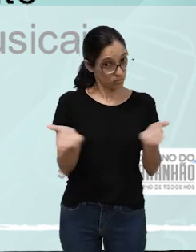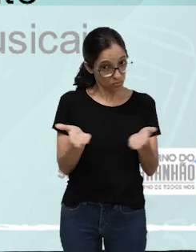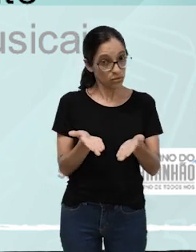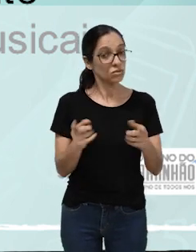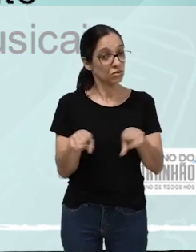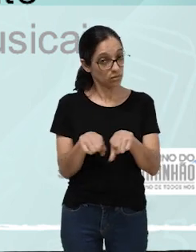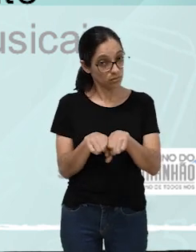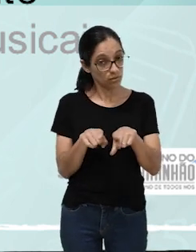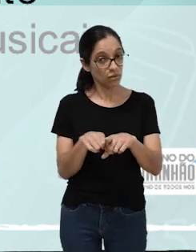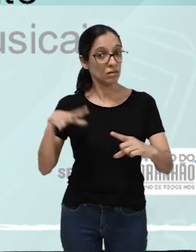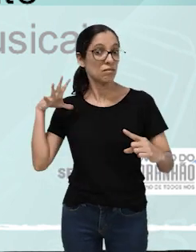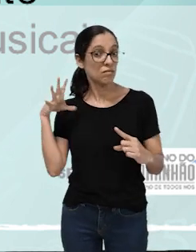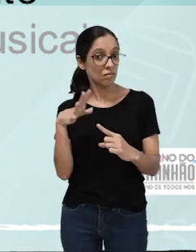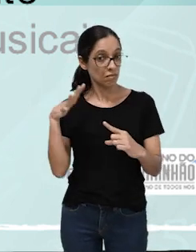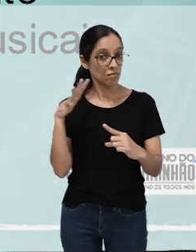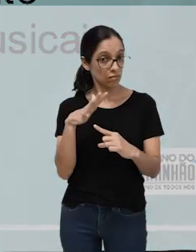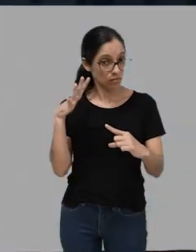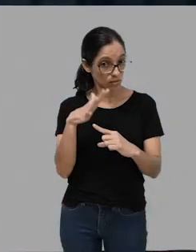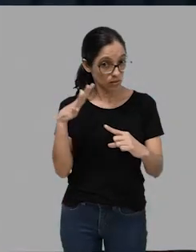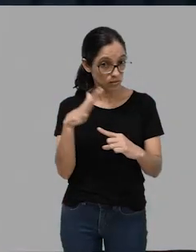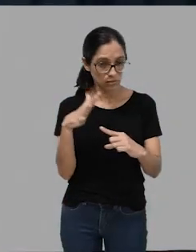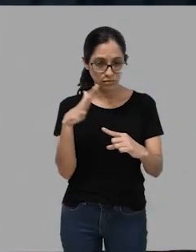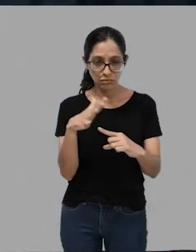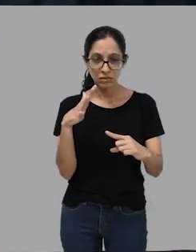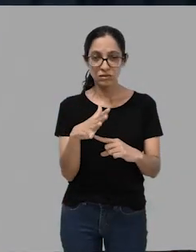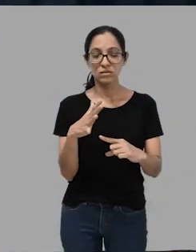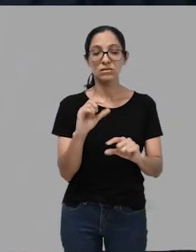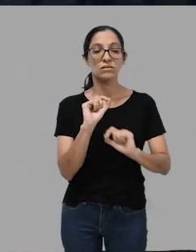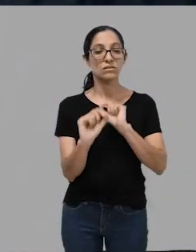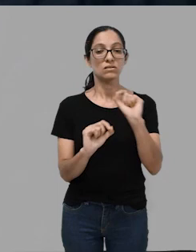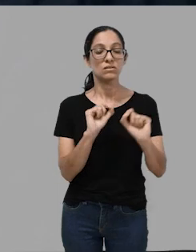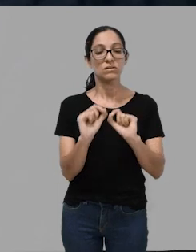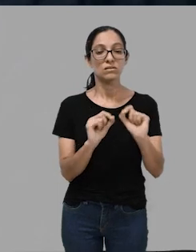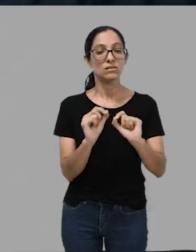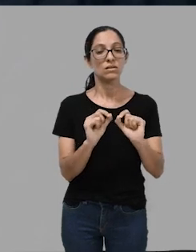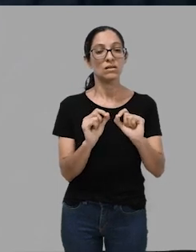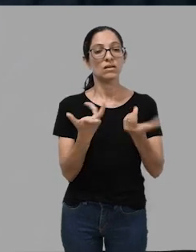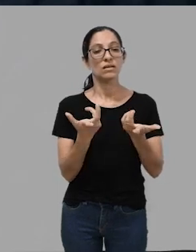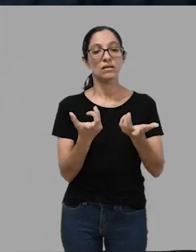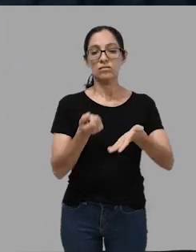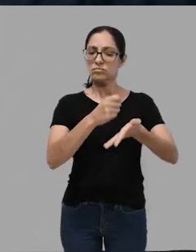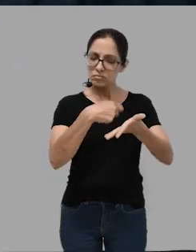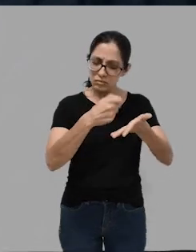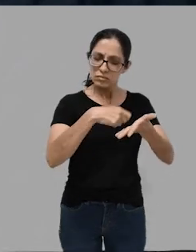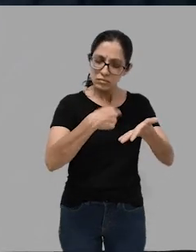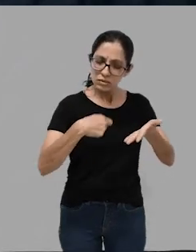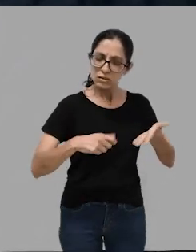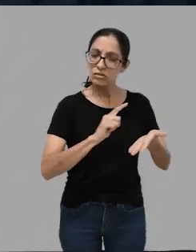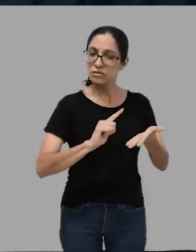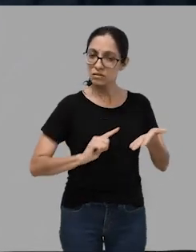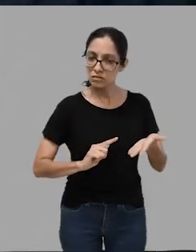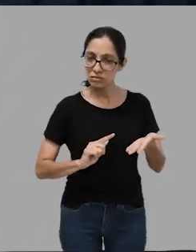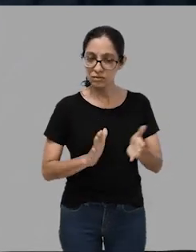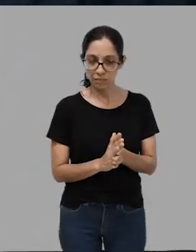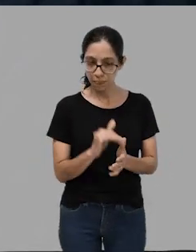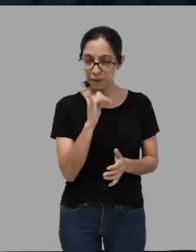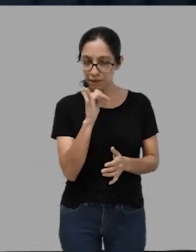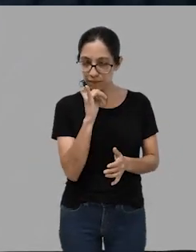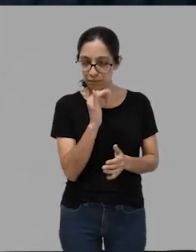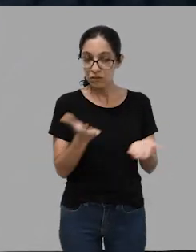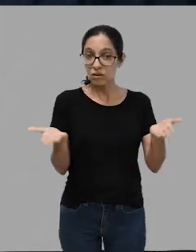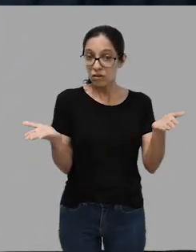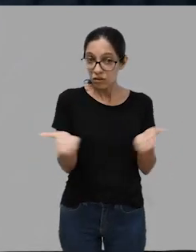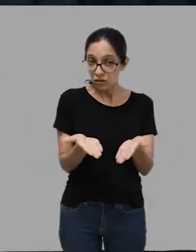influenciar vai inferir diretamente na produção literária basta hoje você